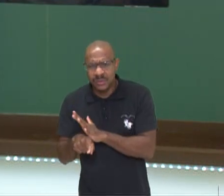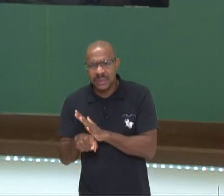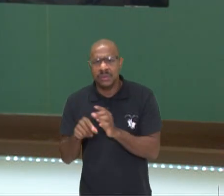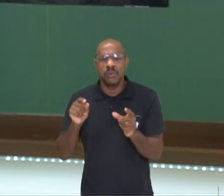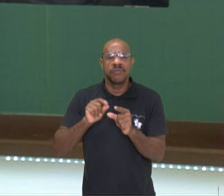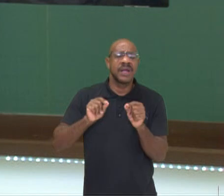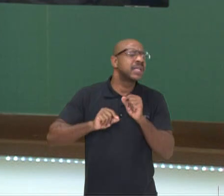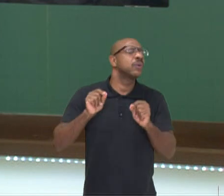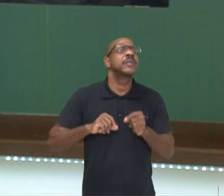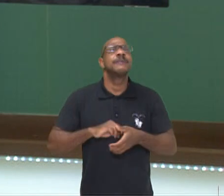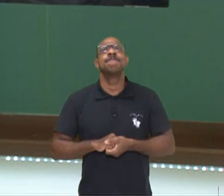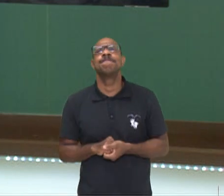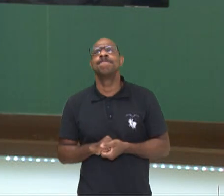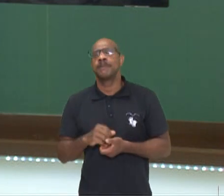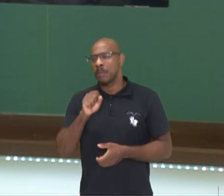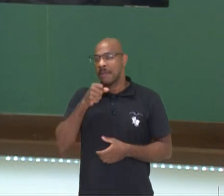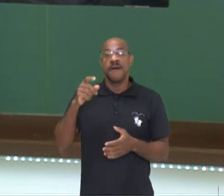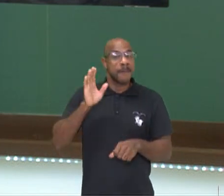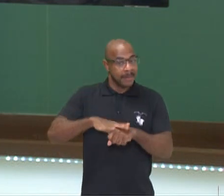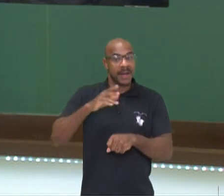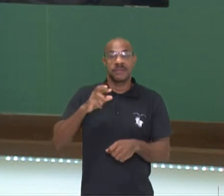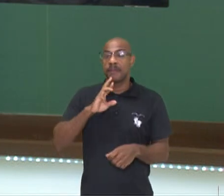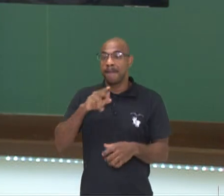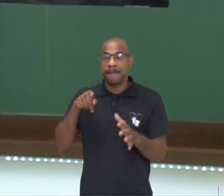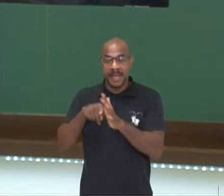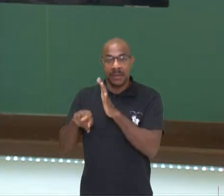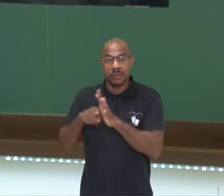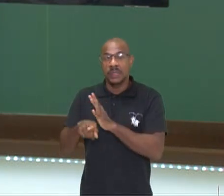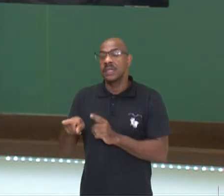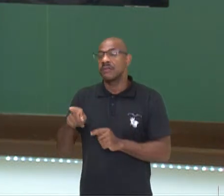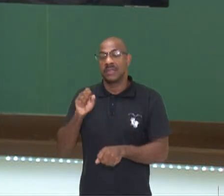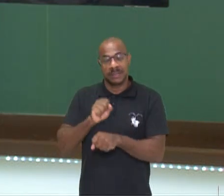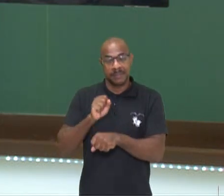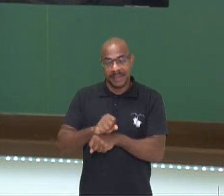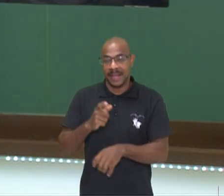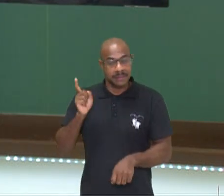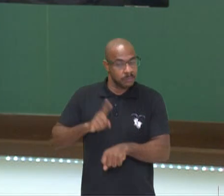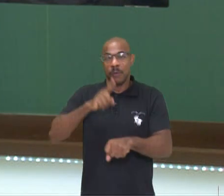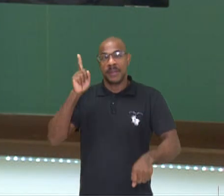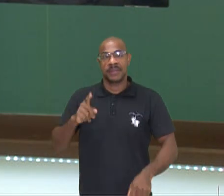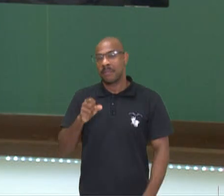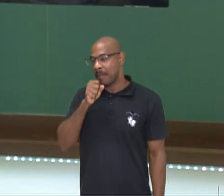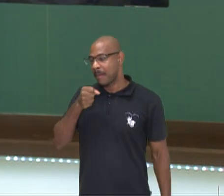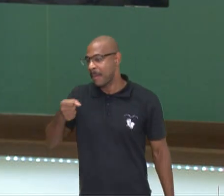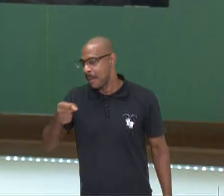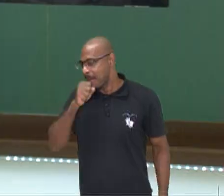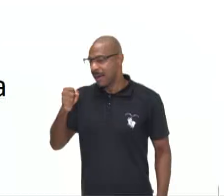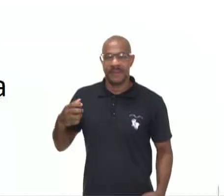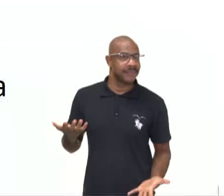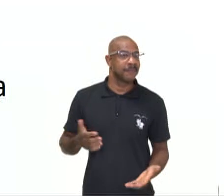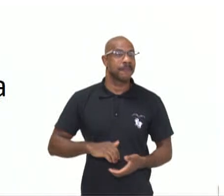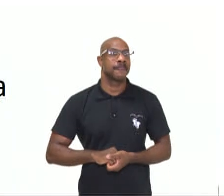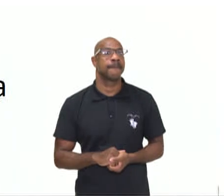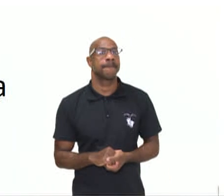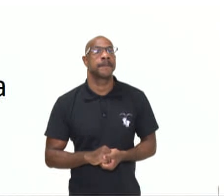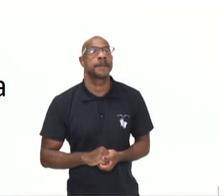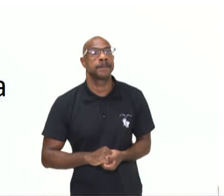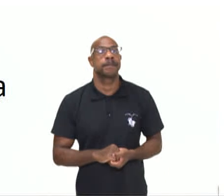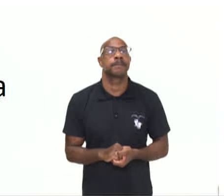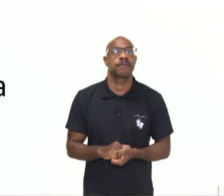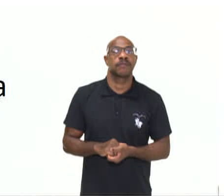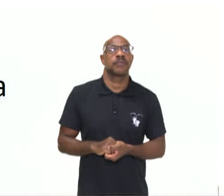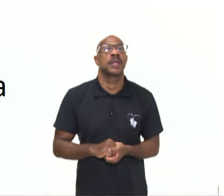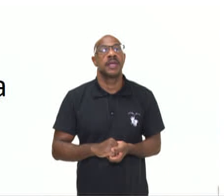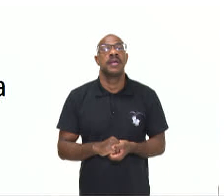o que eu faço a faça mais perguntas do que você esperava para aquele momento bom então roteiro deve